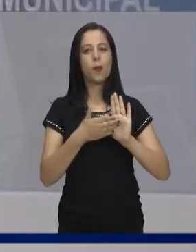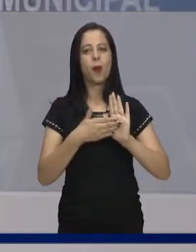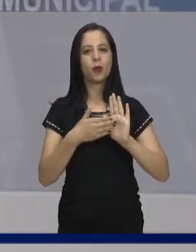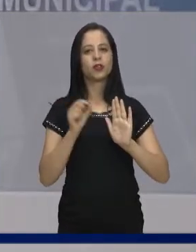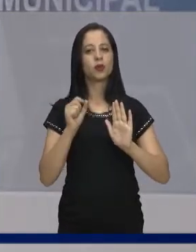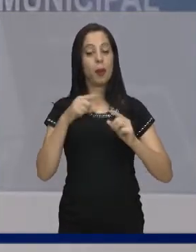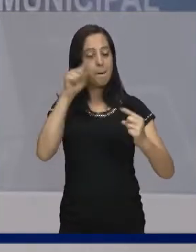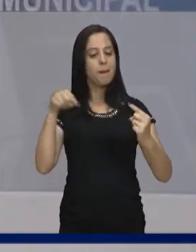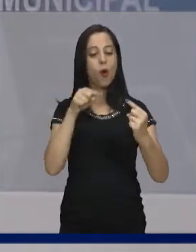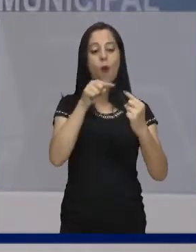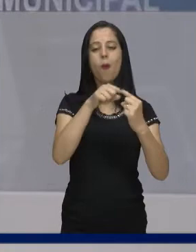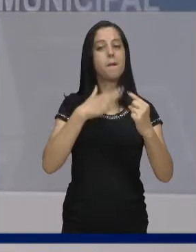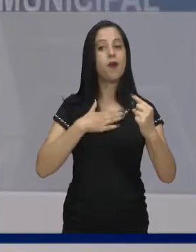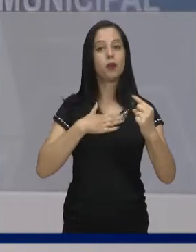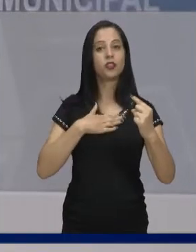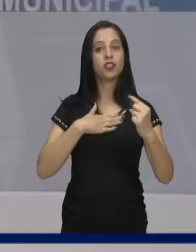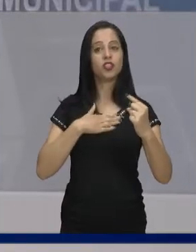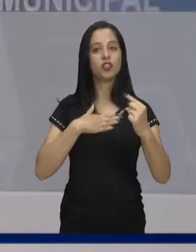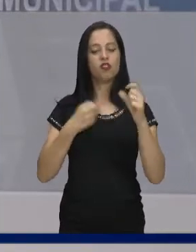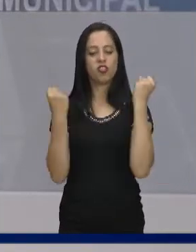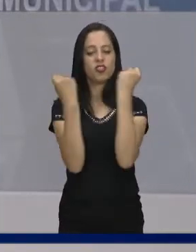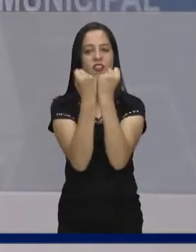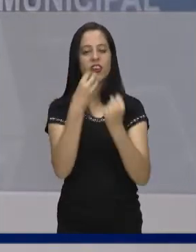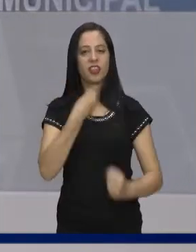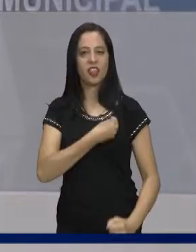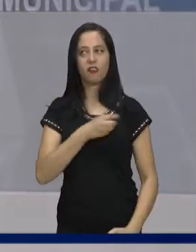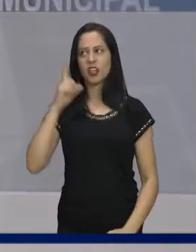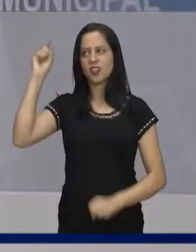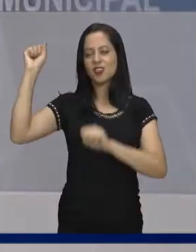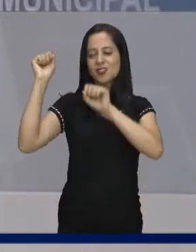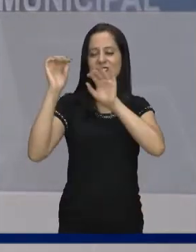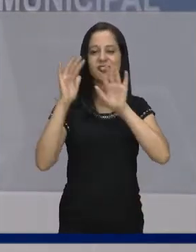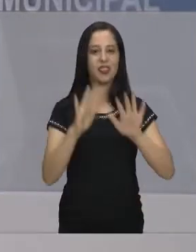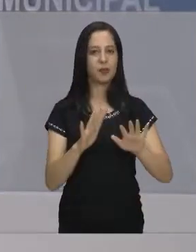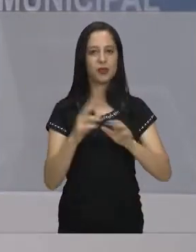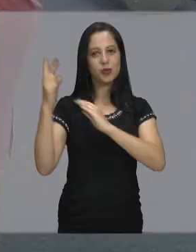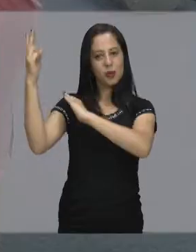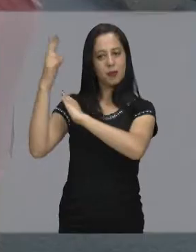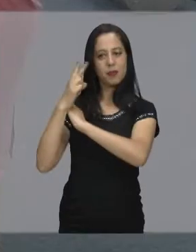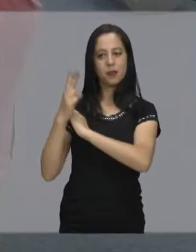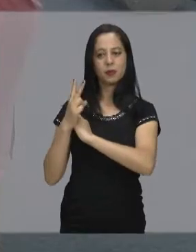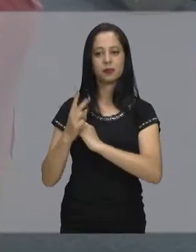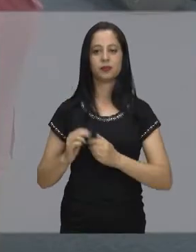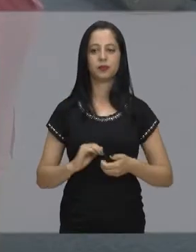vida, defender a família. Que Deus nos abençoe e nos guarde.